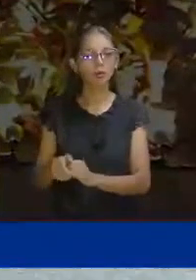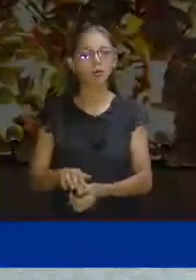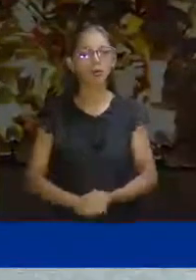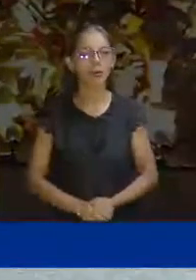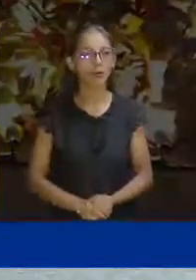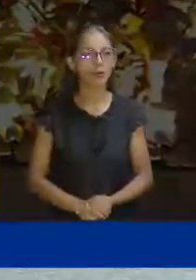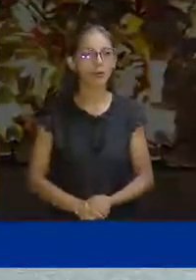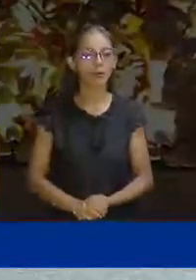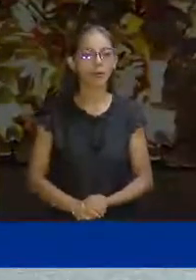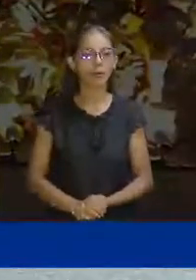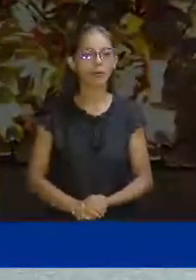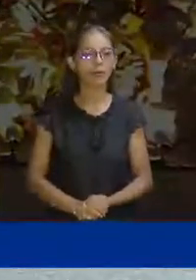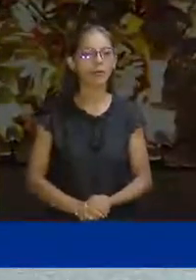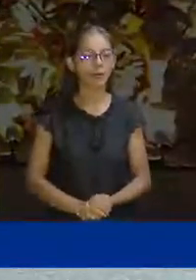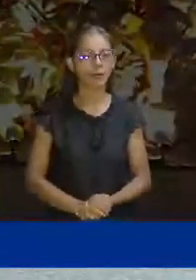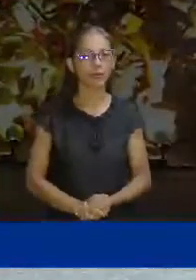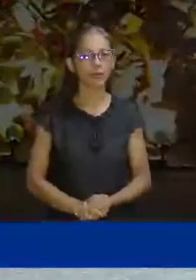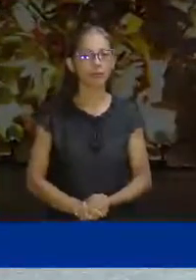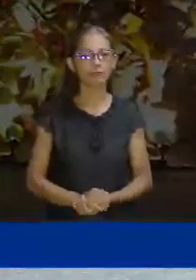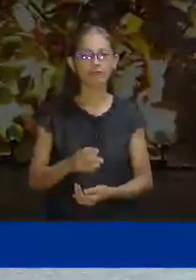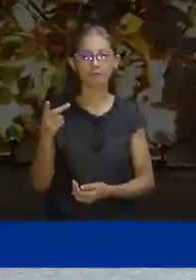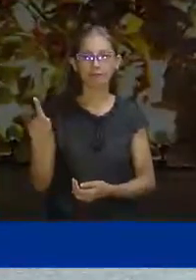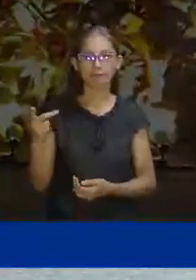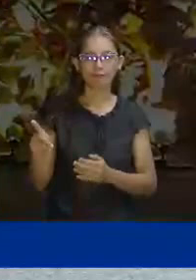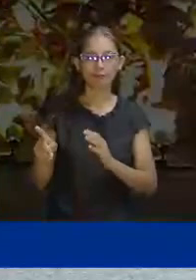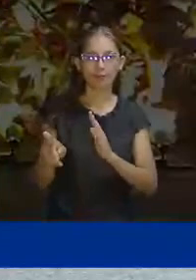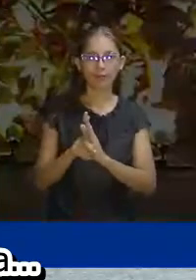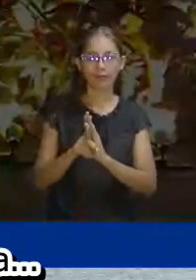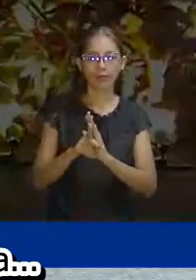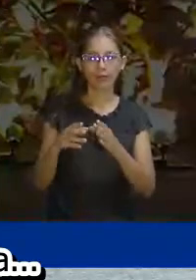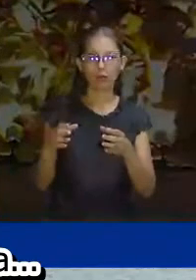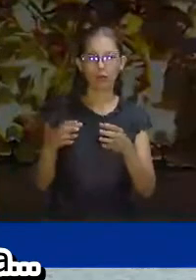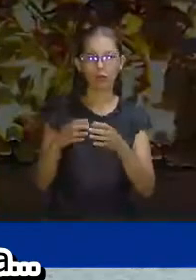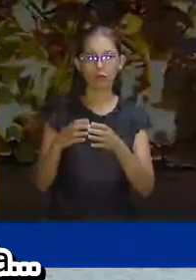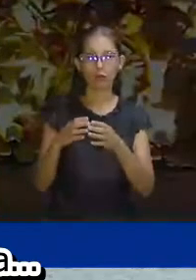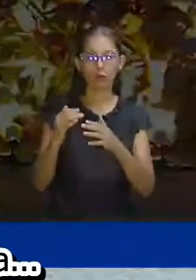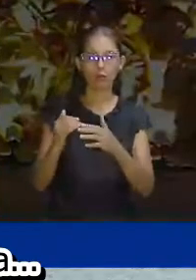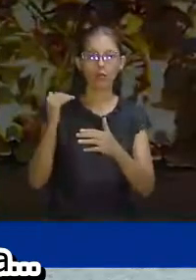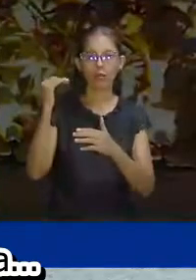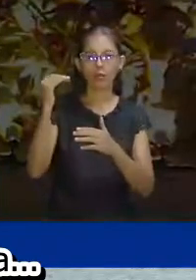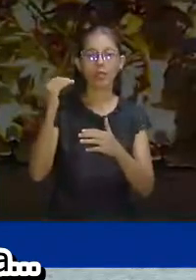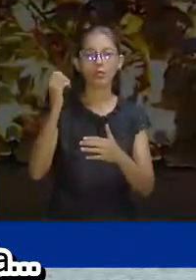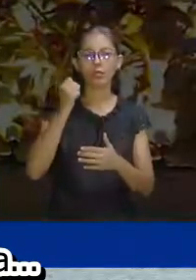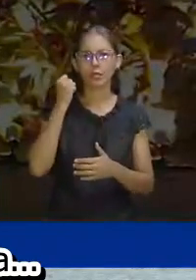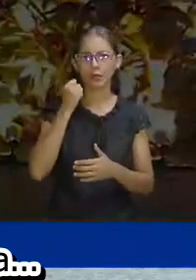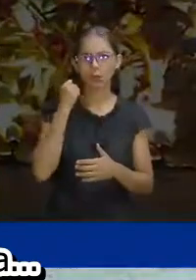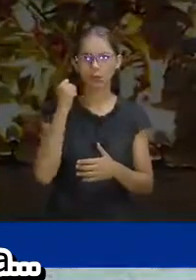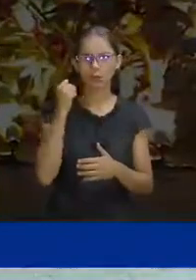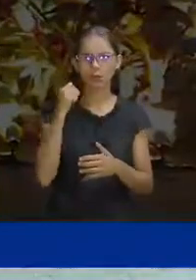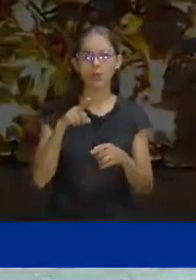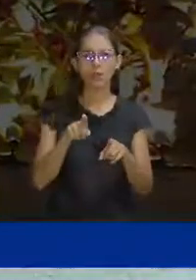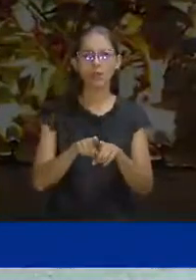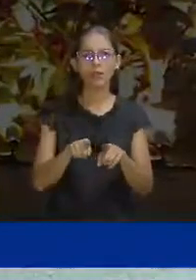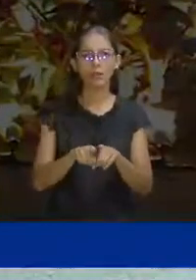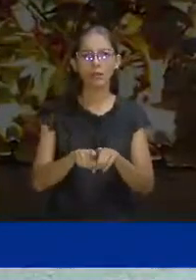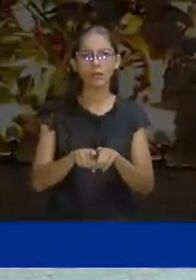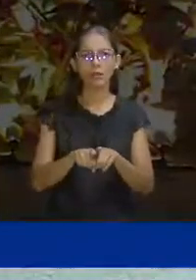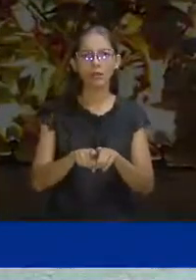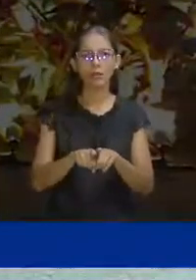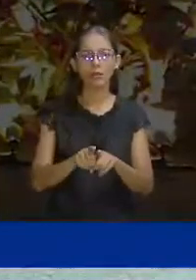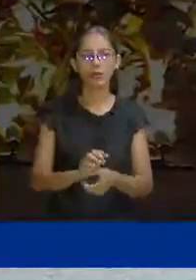os membros do Poder Legislativo, na pessoa do senador e também da presidente da